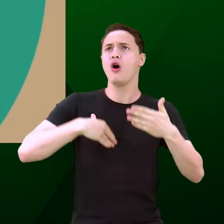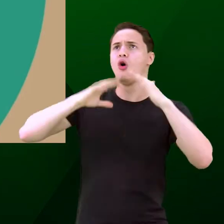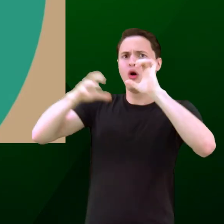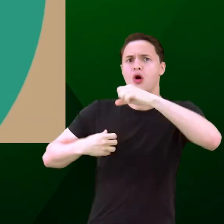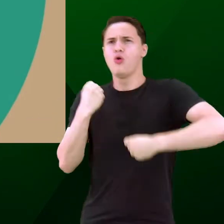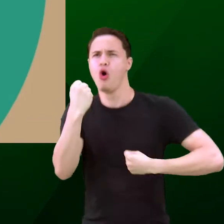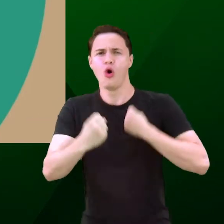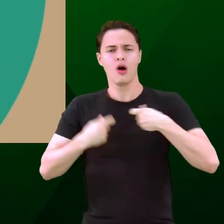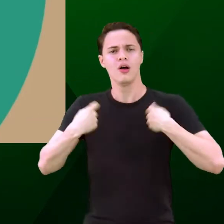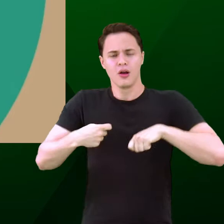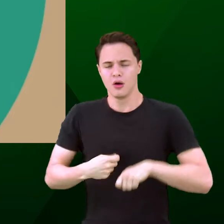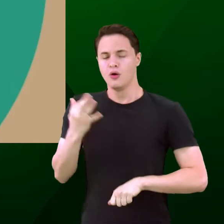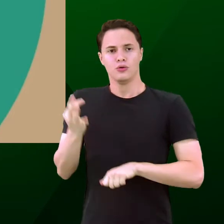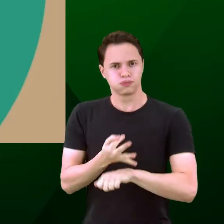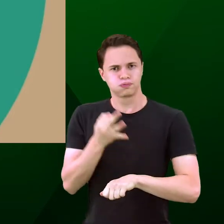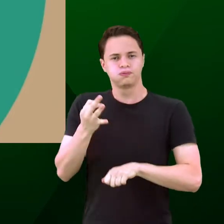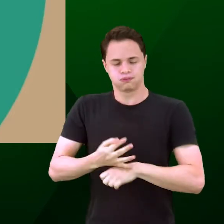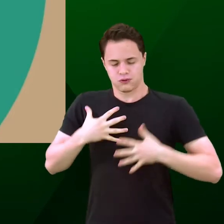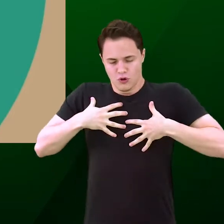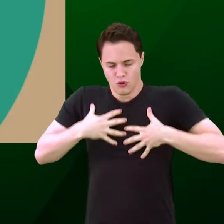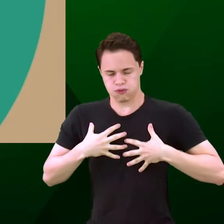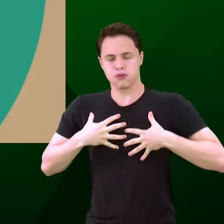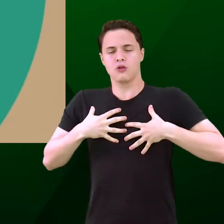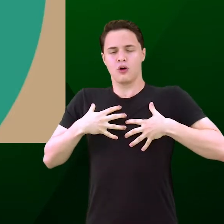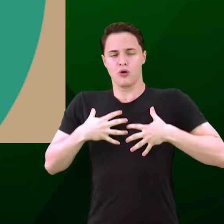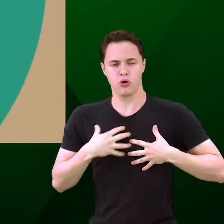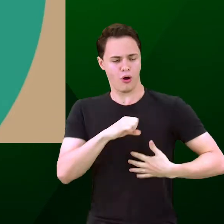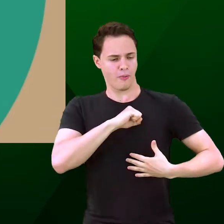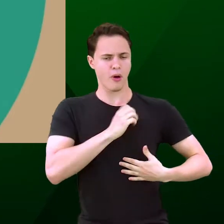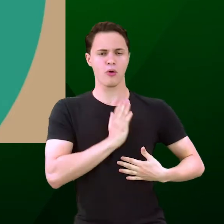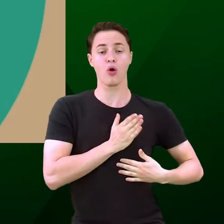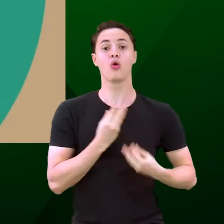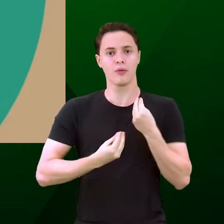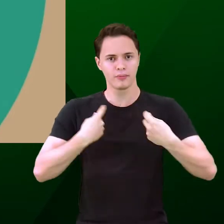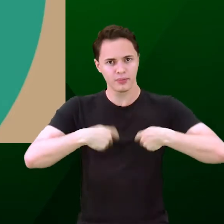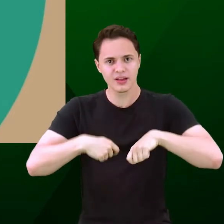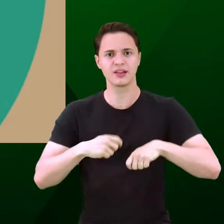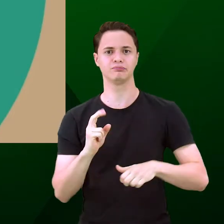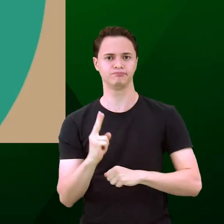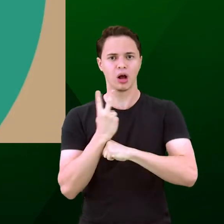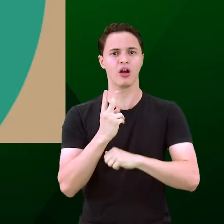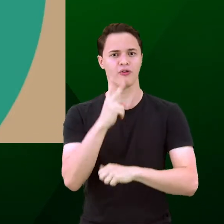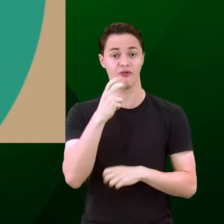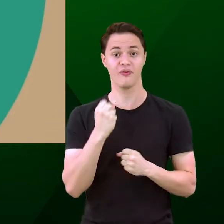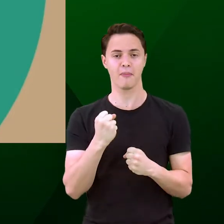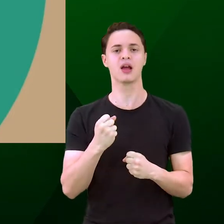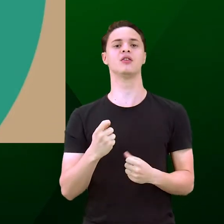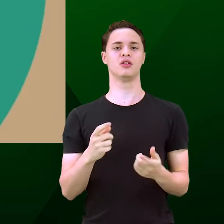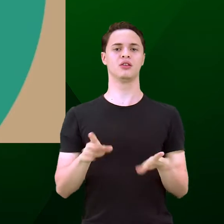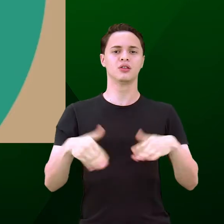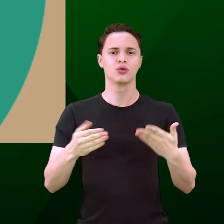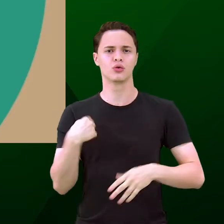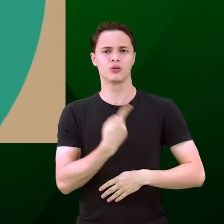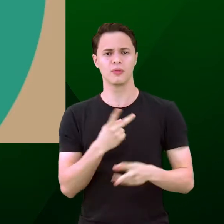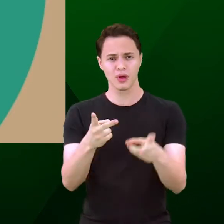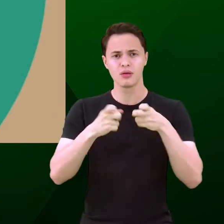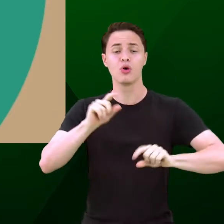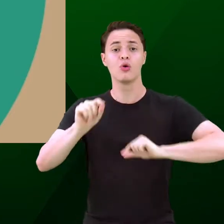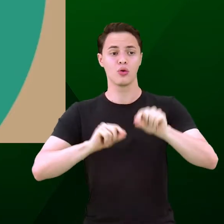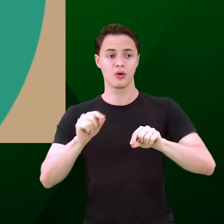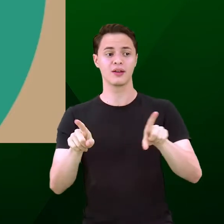convite. Espero que todos possam retirar de alguma forma um pouquinho, pelo menos, do que eu vou passar aqui para vocês. Tá?